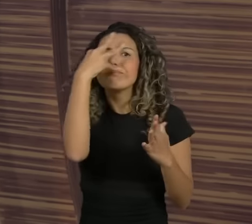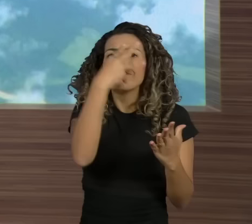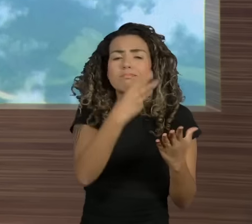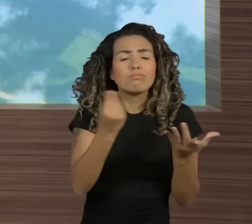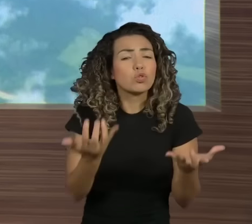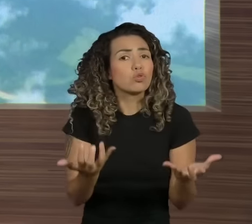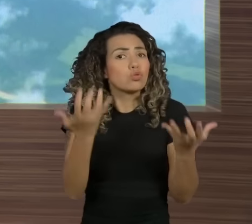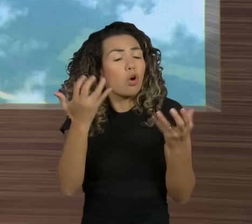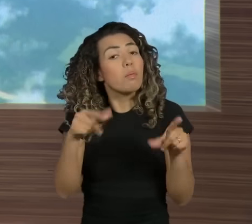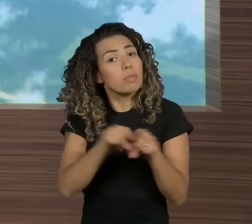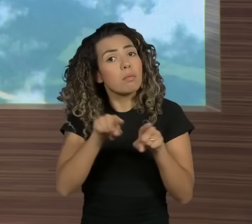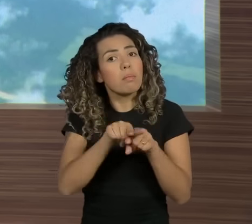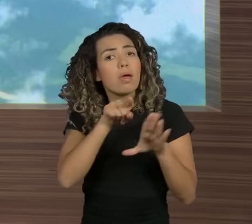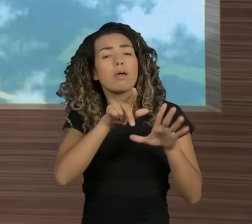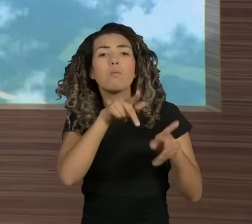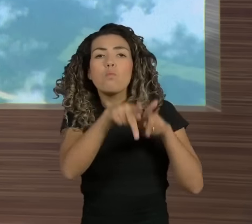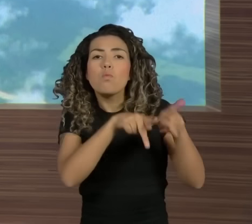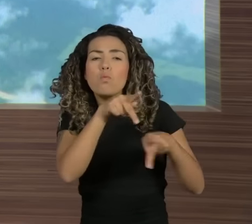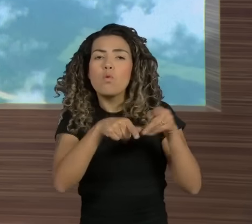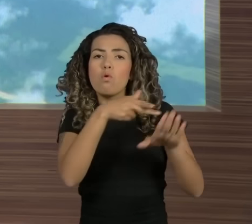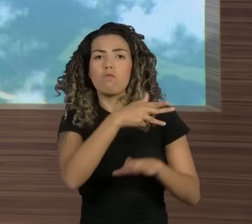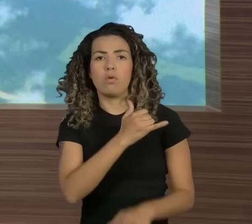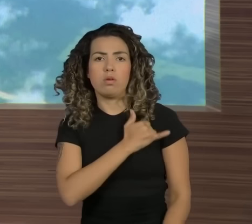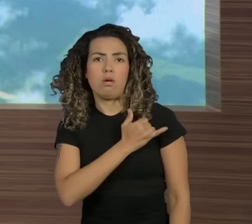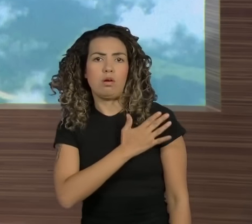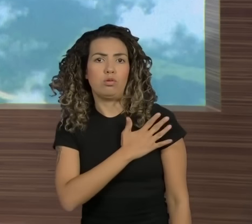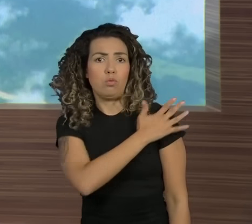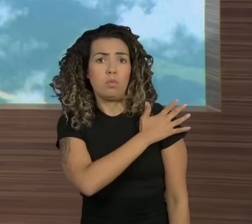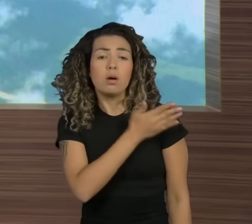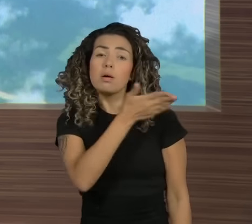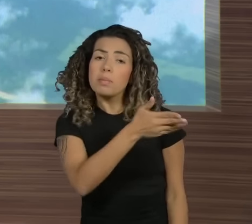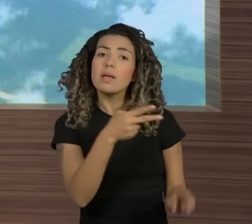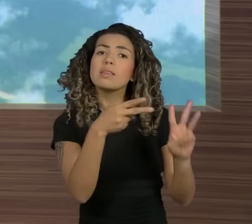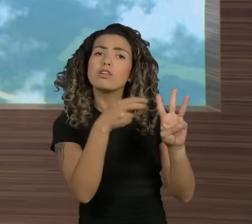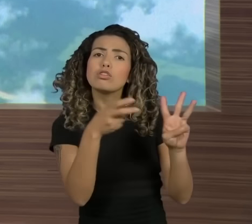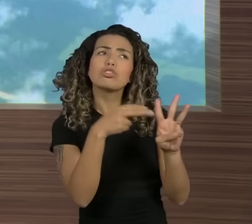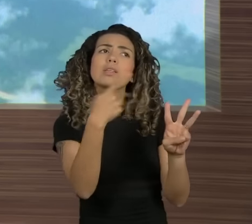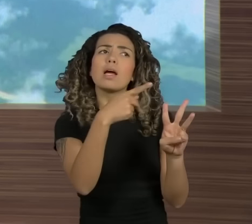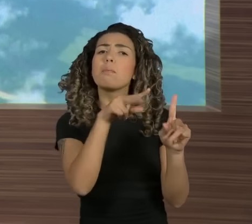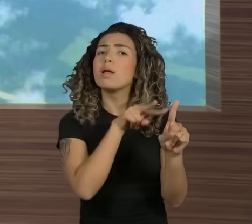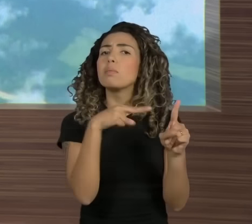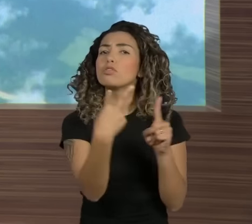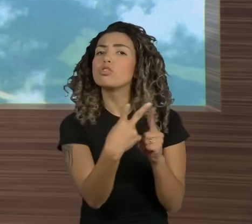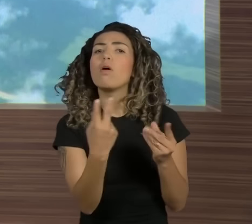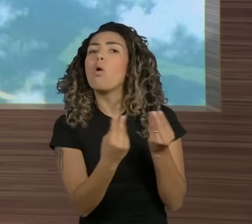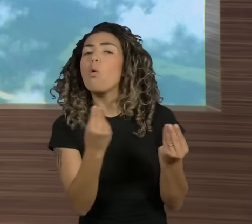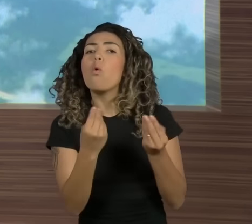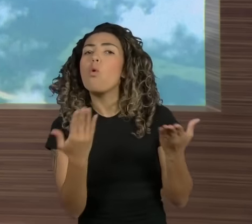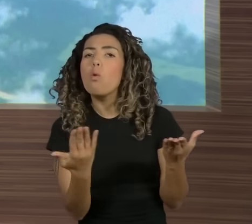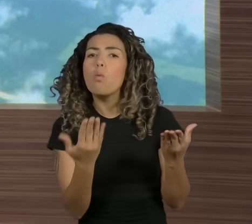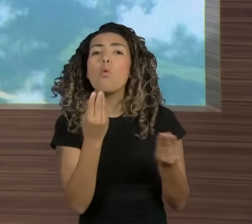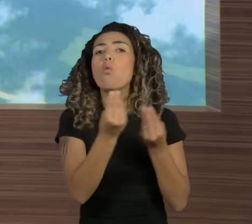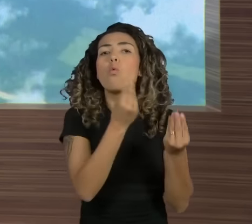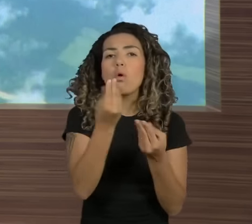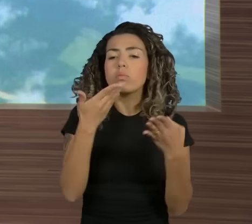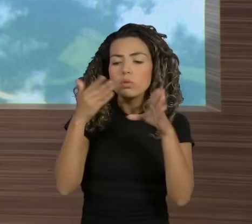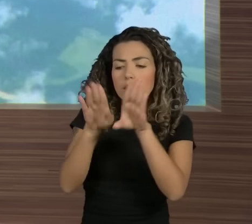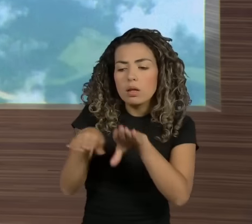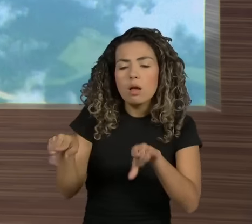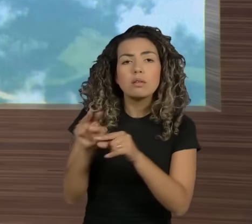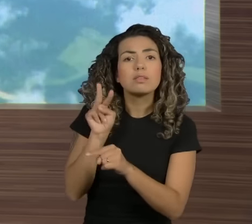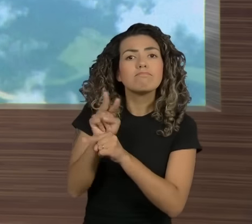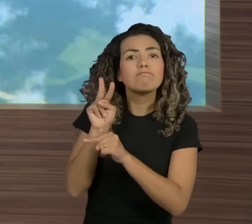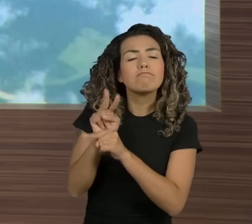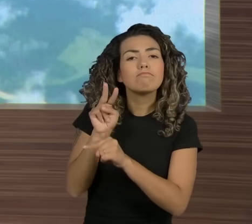crianças. A publicação mostra a visão da etnia indígena e indica caminhos para proteger a infância diante